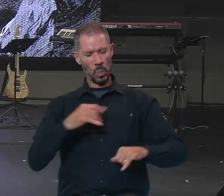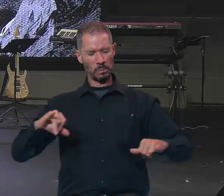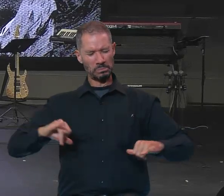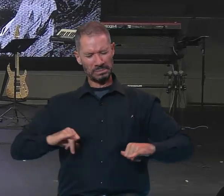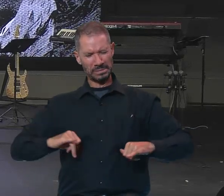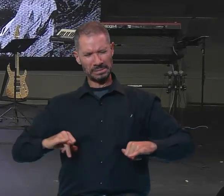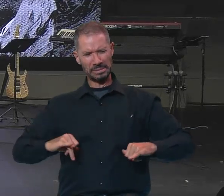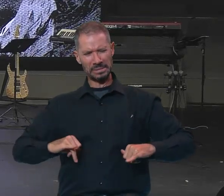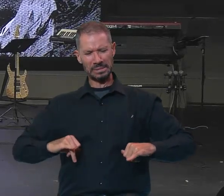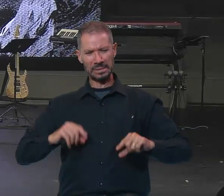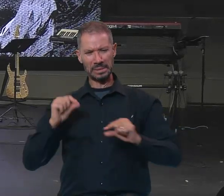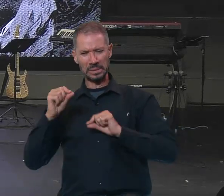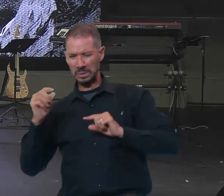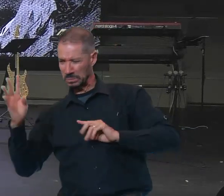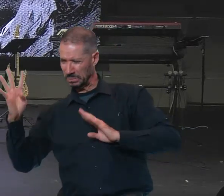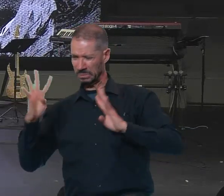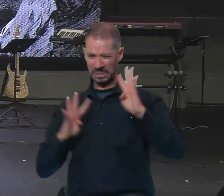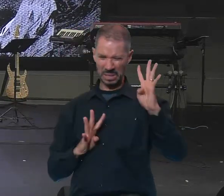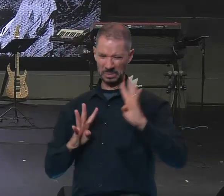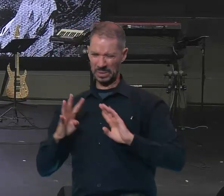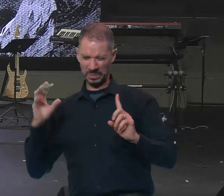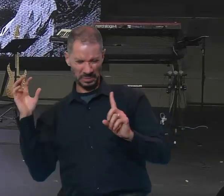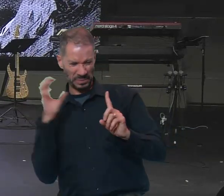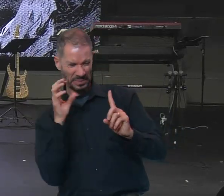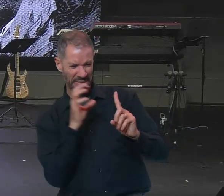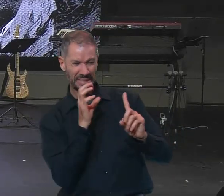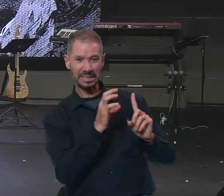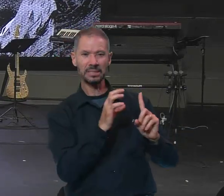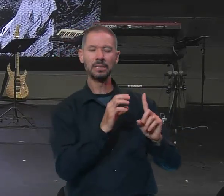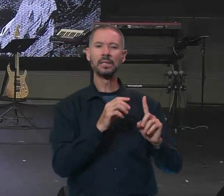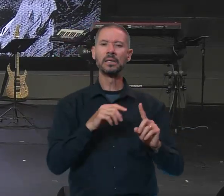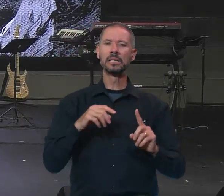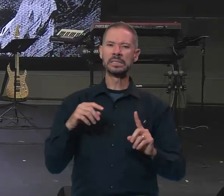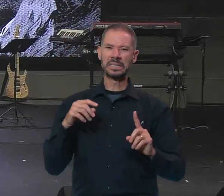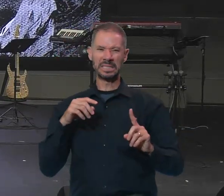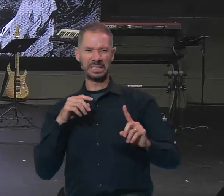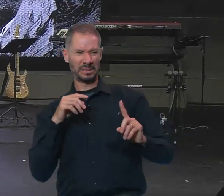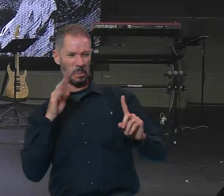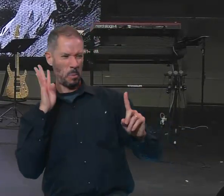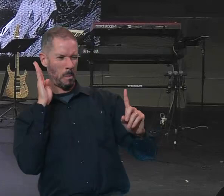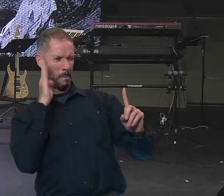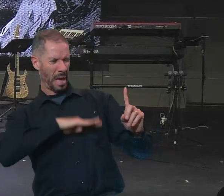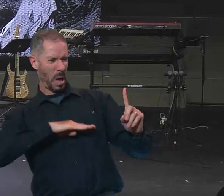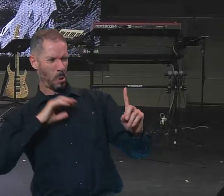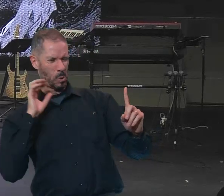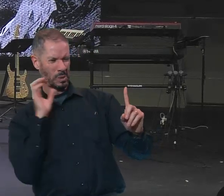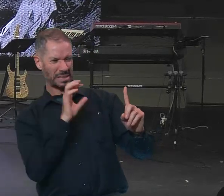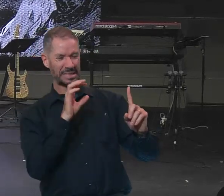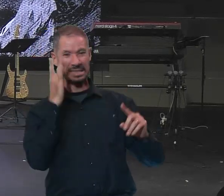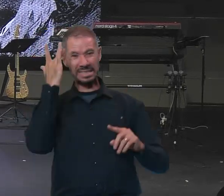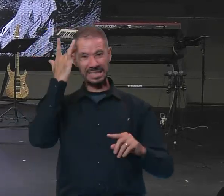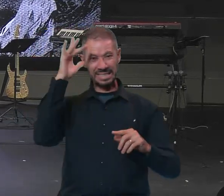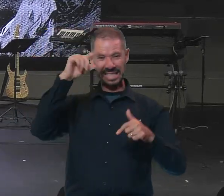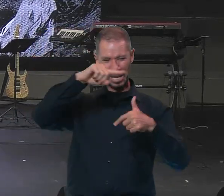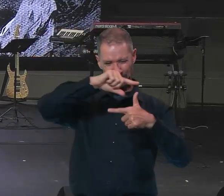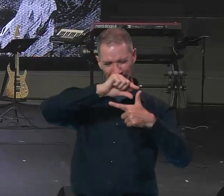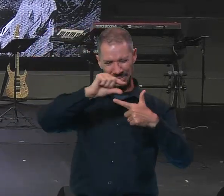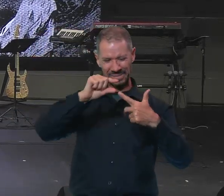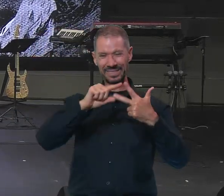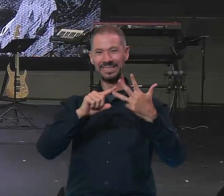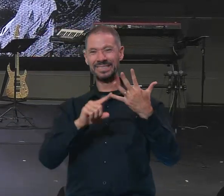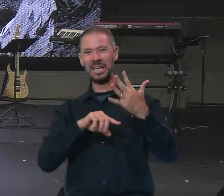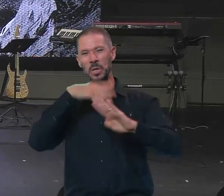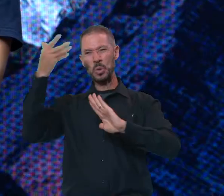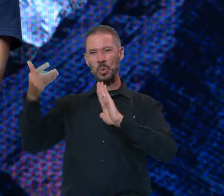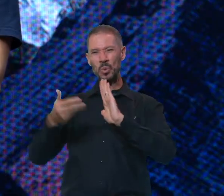sofrendo, quando somos caluniados, perseguidos, maltratados, mal falados, nem sei que mais palavra falar, mas tudo que